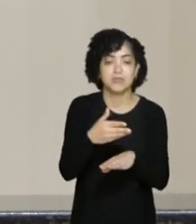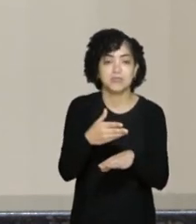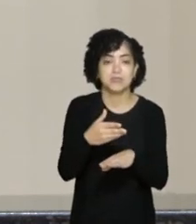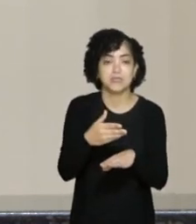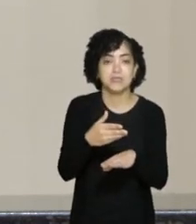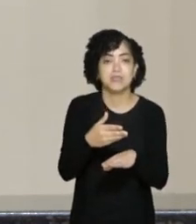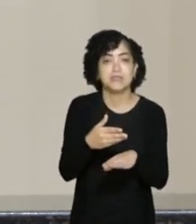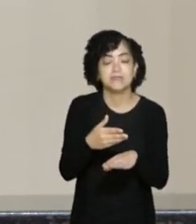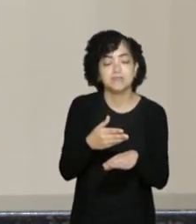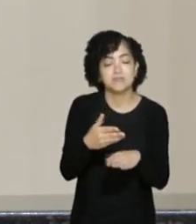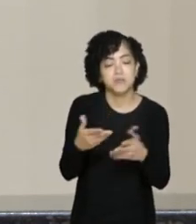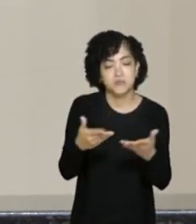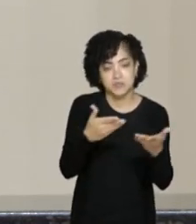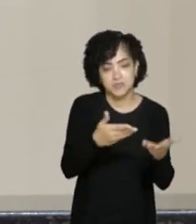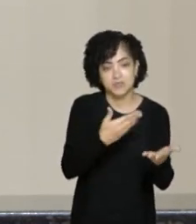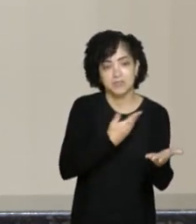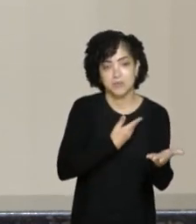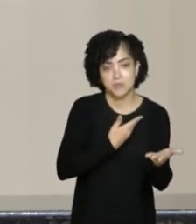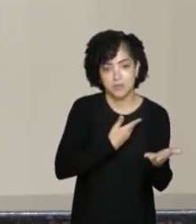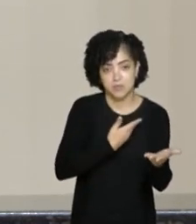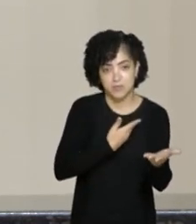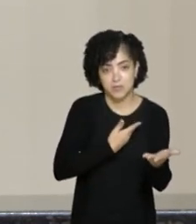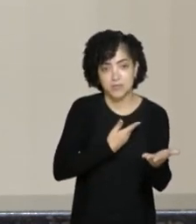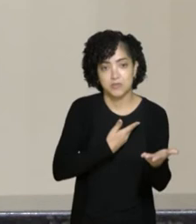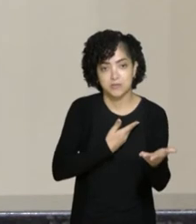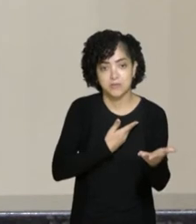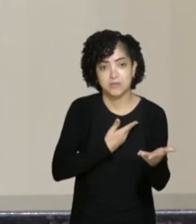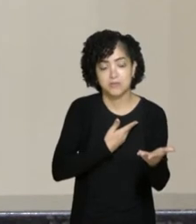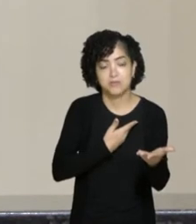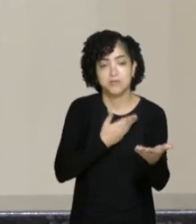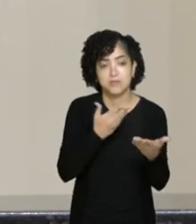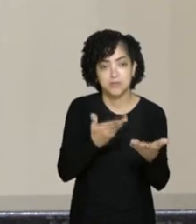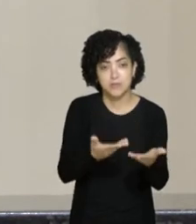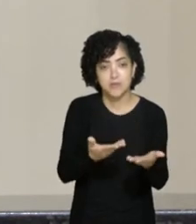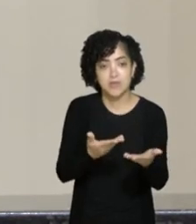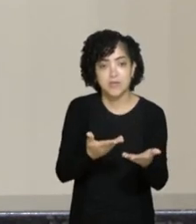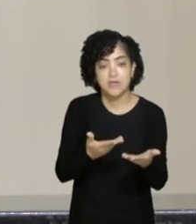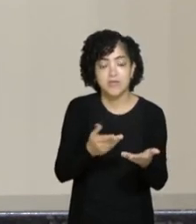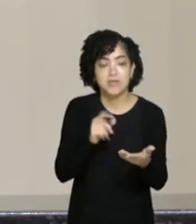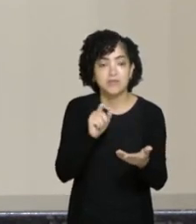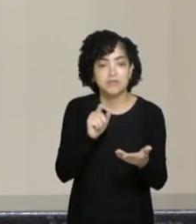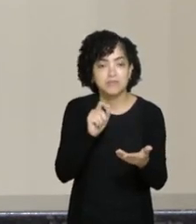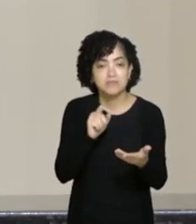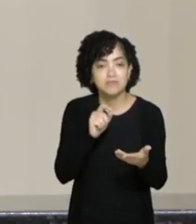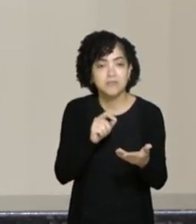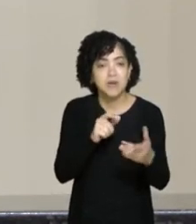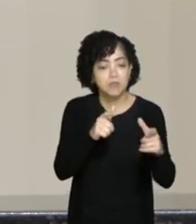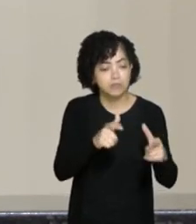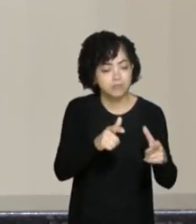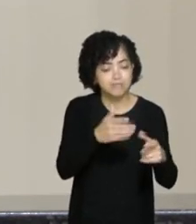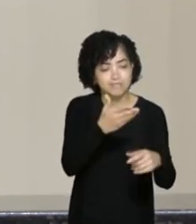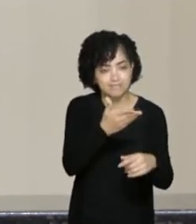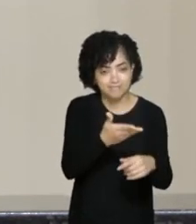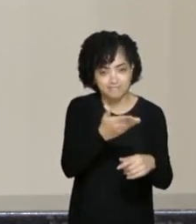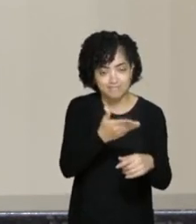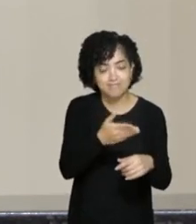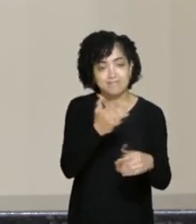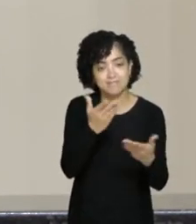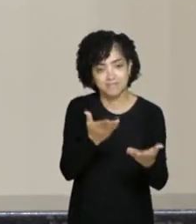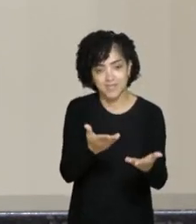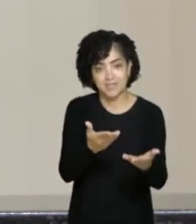poeta, e uma das referências que nós tínhamos em Tubarão era o PP Colasso. Obrigado.